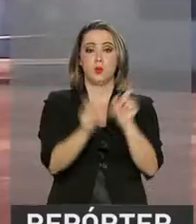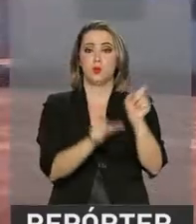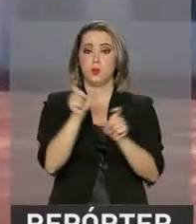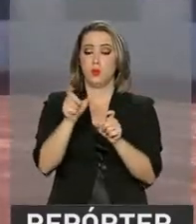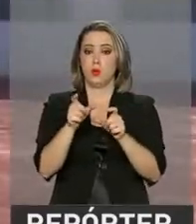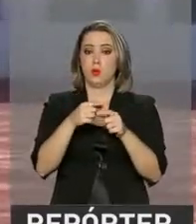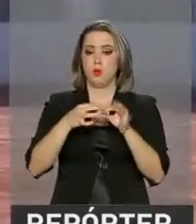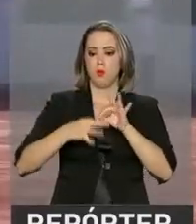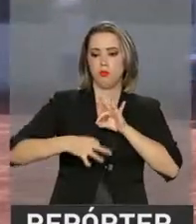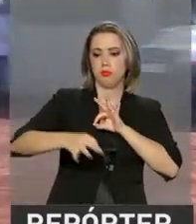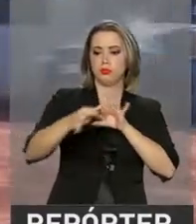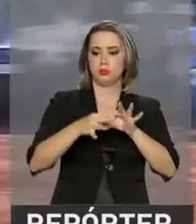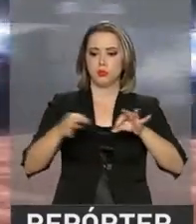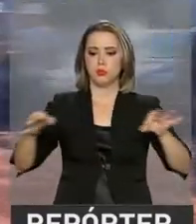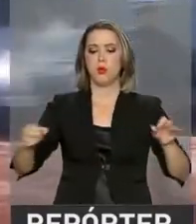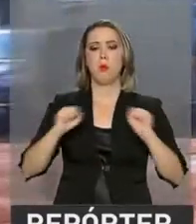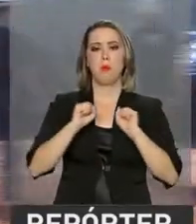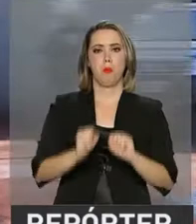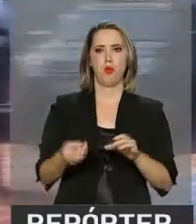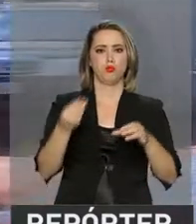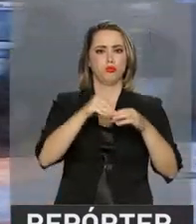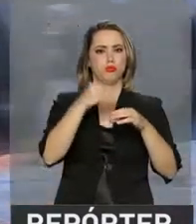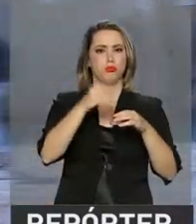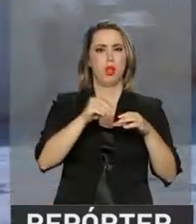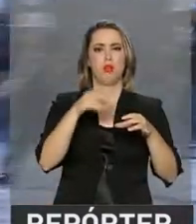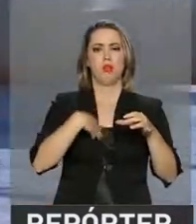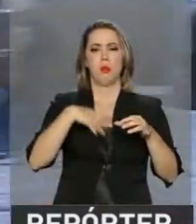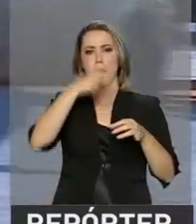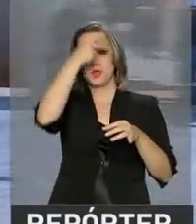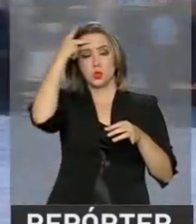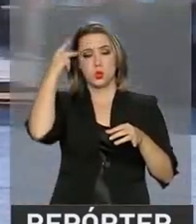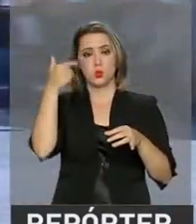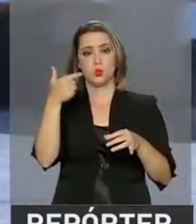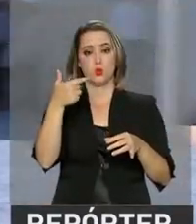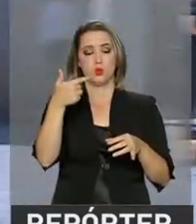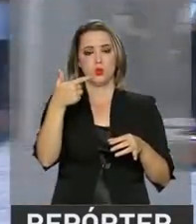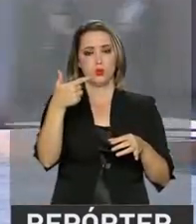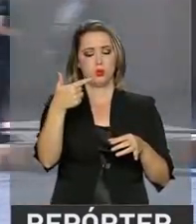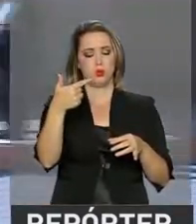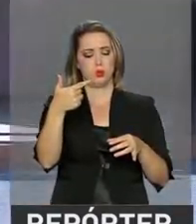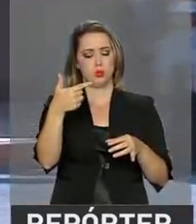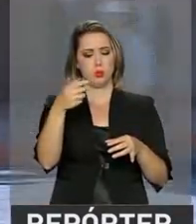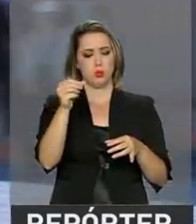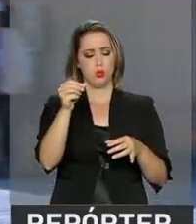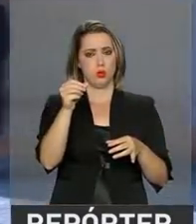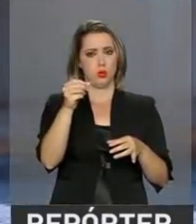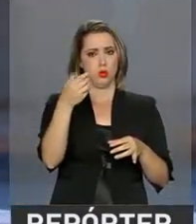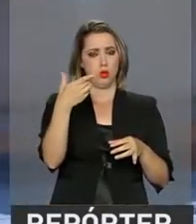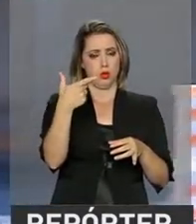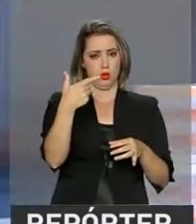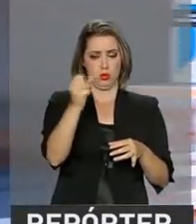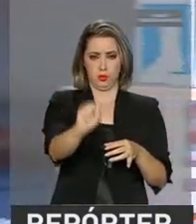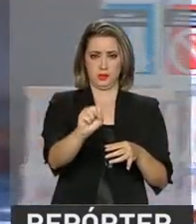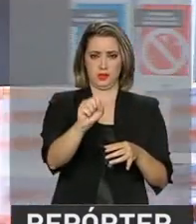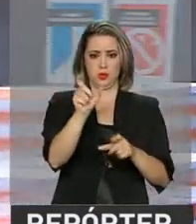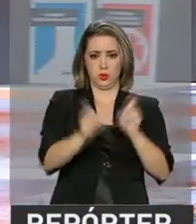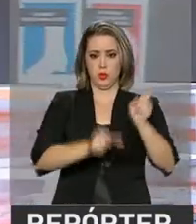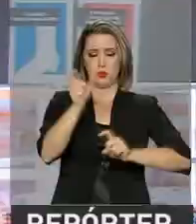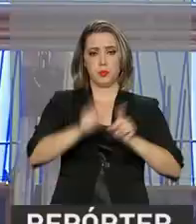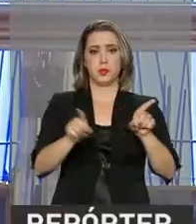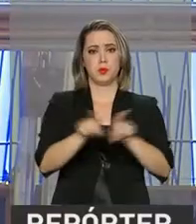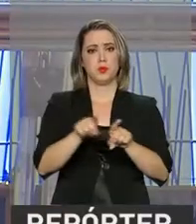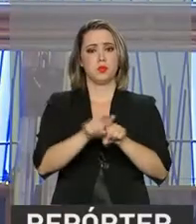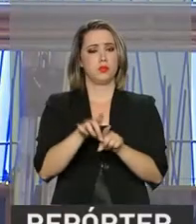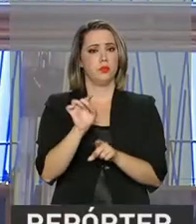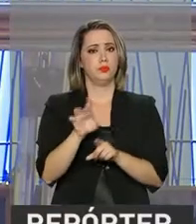e capacidade para 208 detentos a obra que faz parte do sistema penitenciário federal cumpre